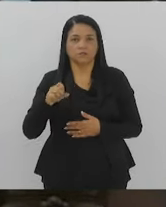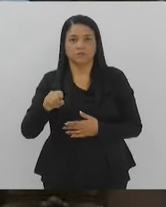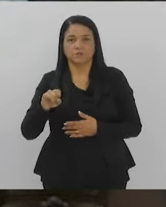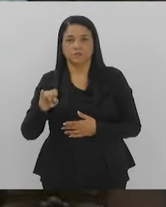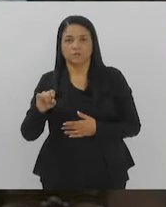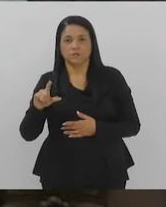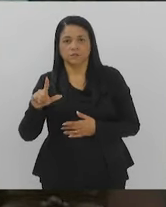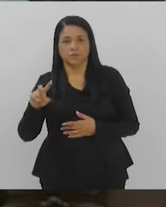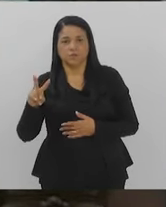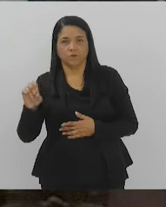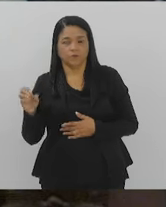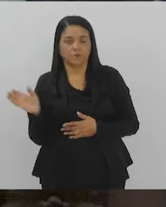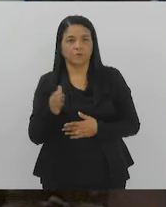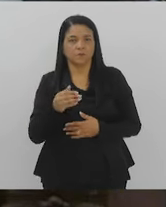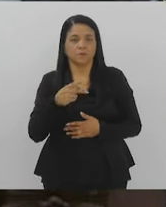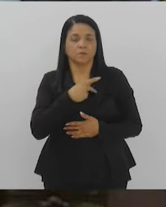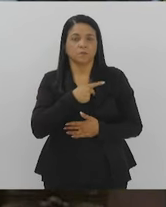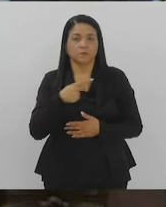Santos,